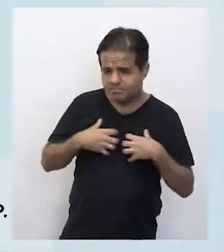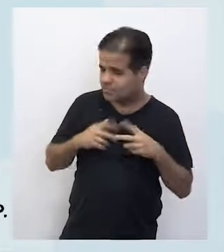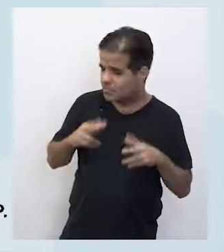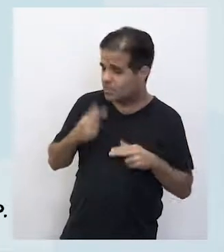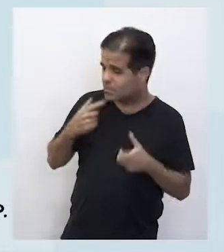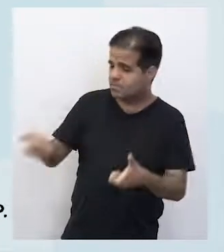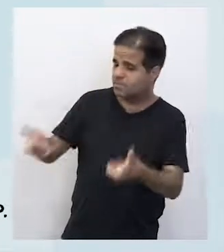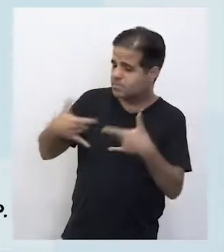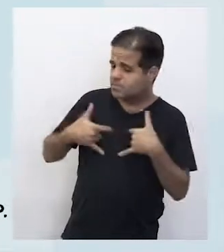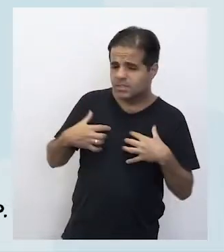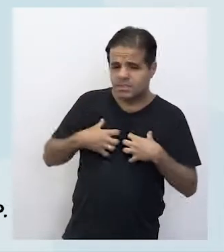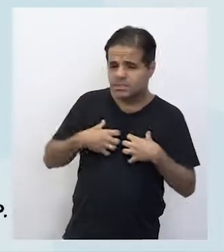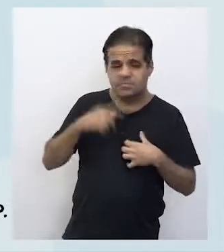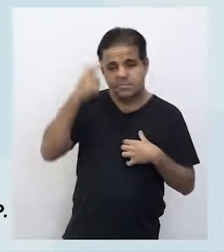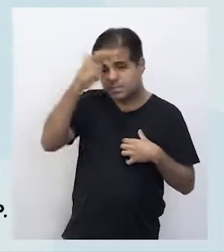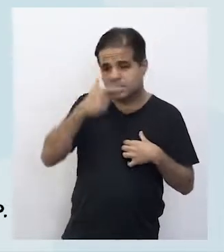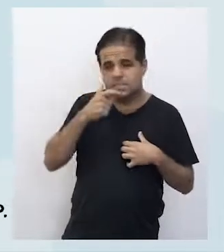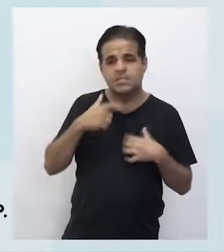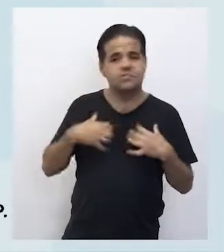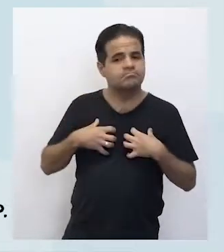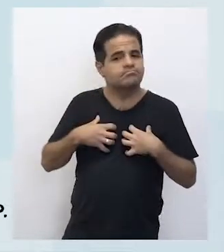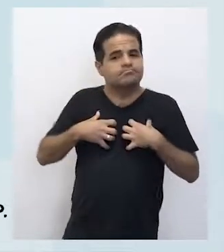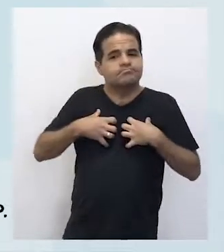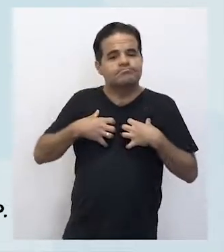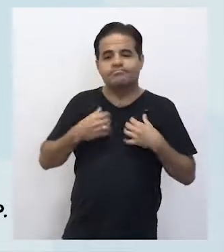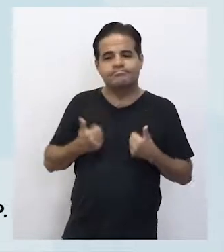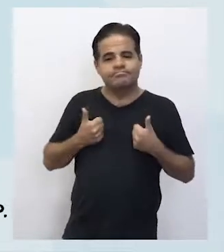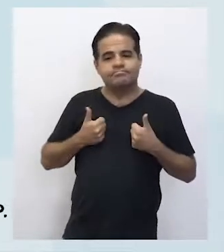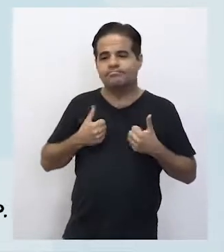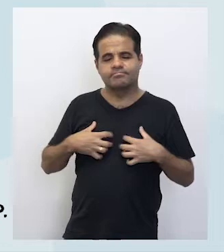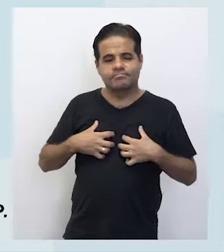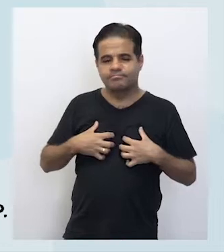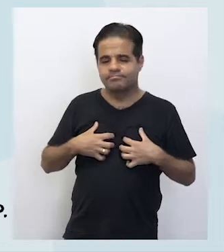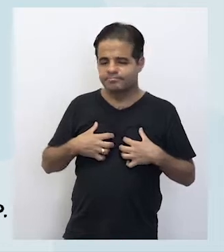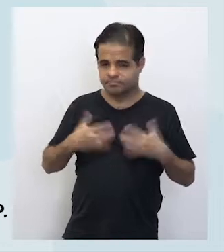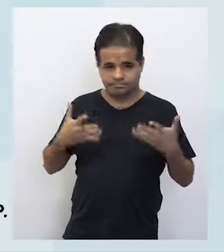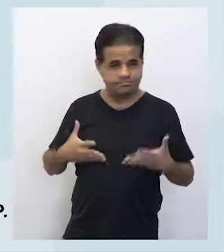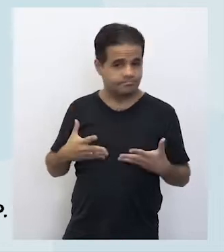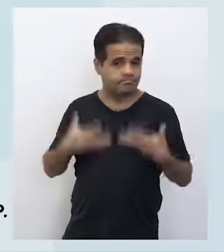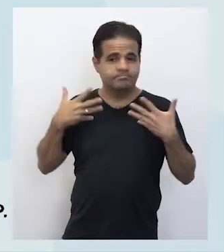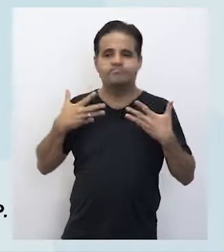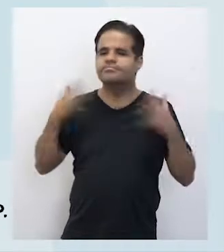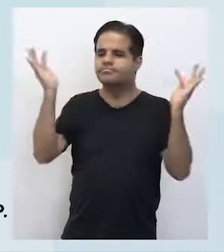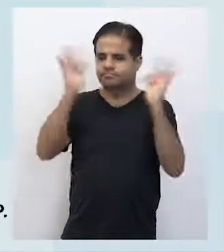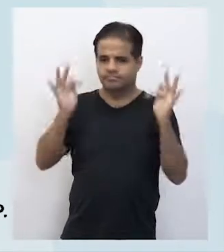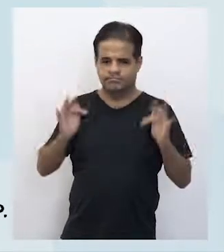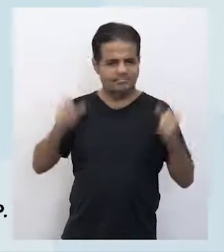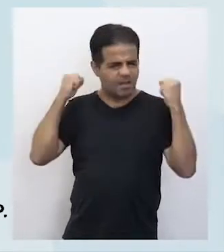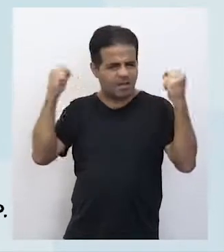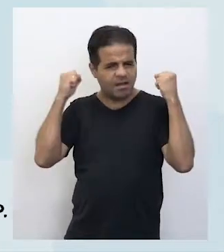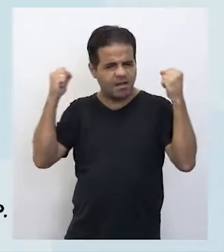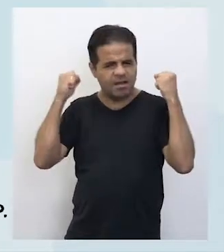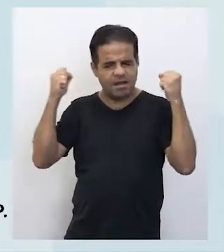bem disse, ela está com uma expressão bastante... Exaltada.